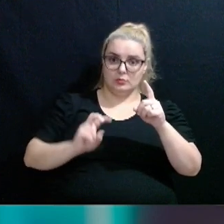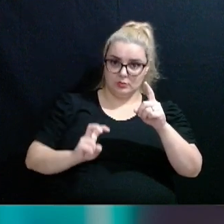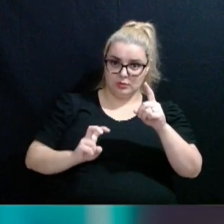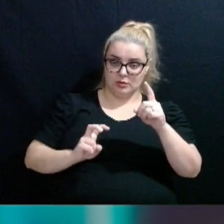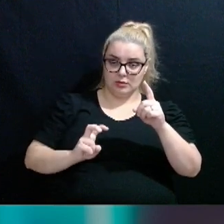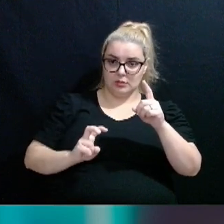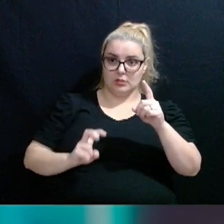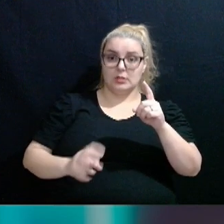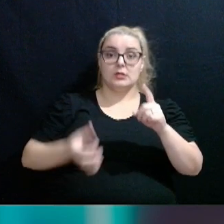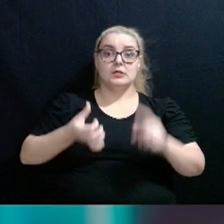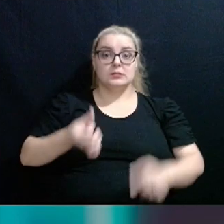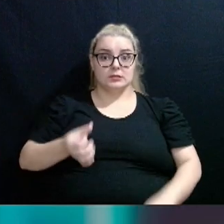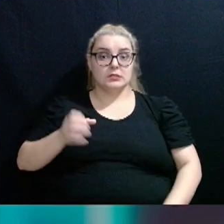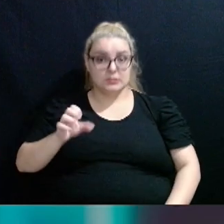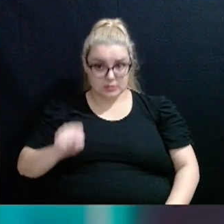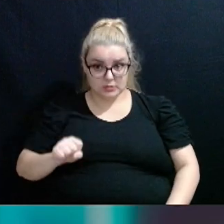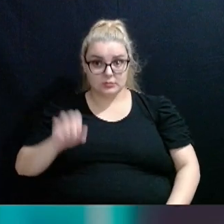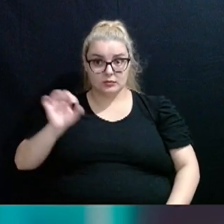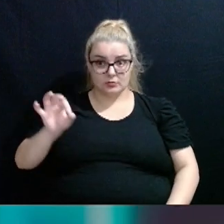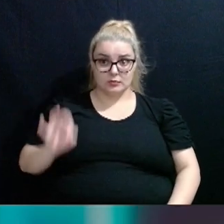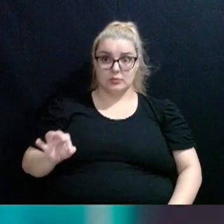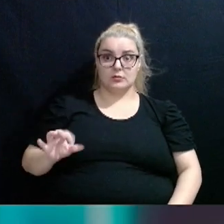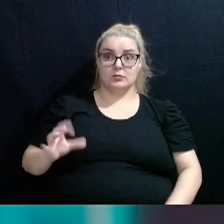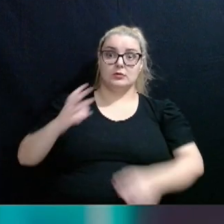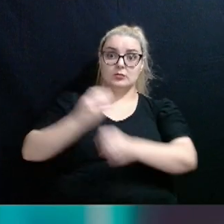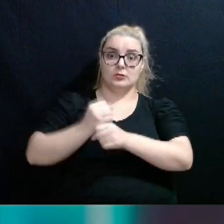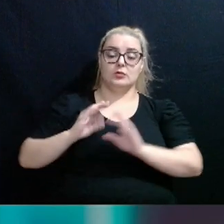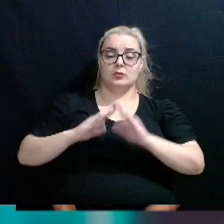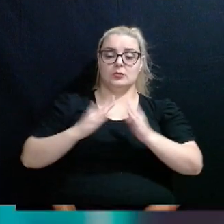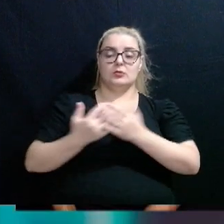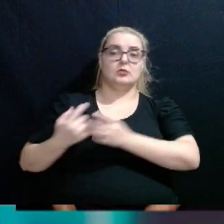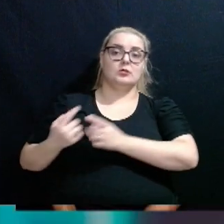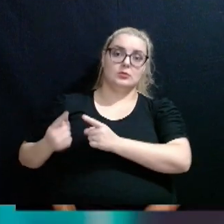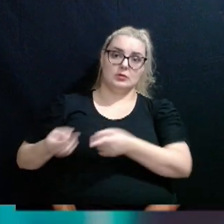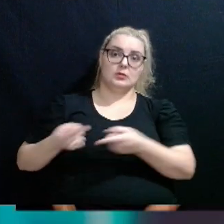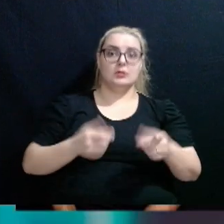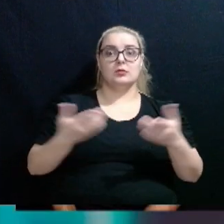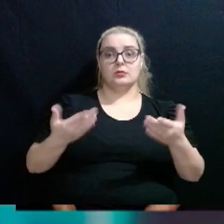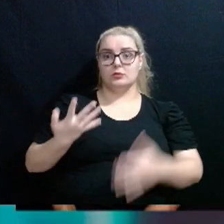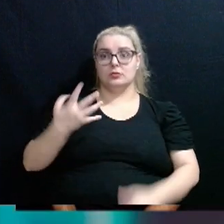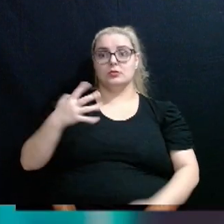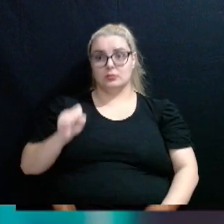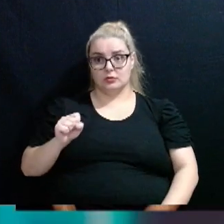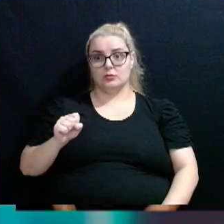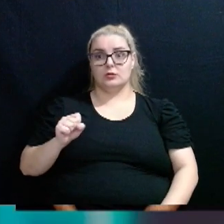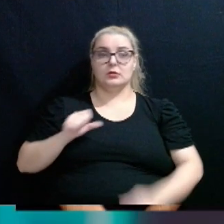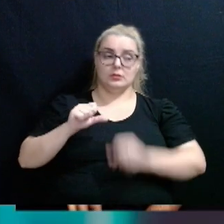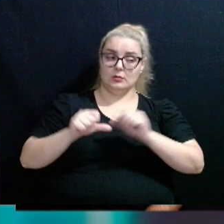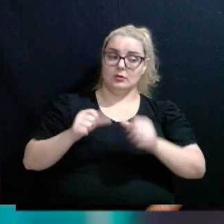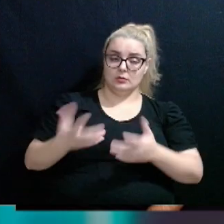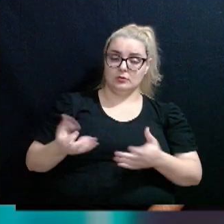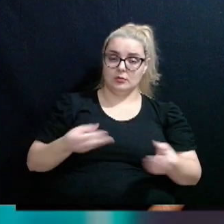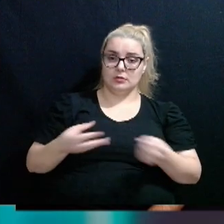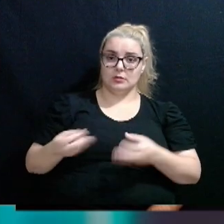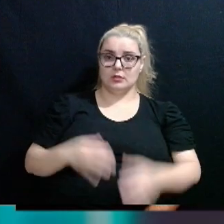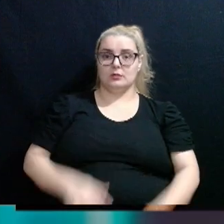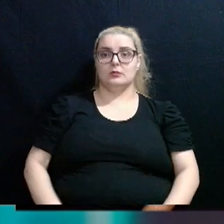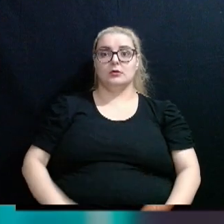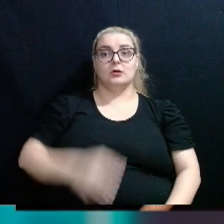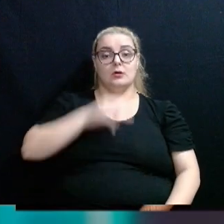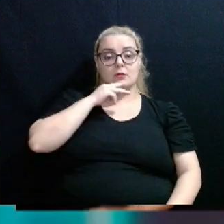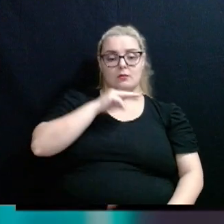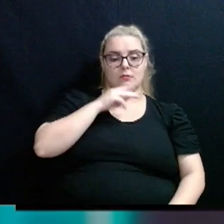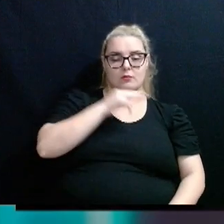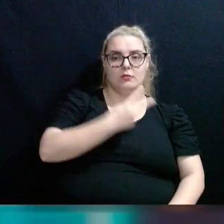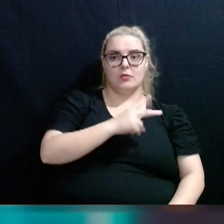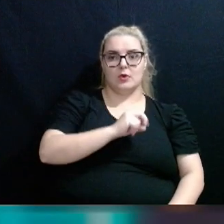68%, então, desses ataques, que hoje são 48, né, mas está ali 47, eles ocorreram entre março de 2022 e dezembro